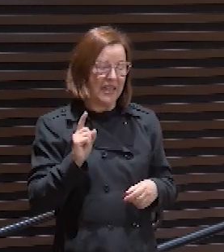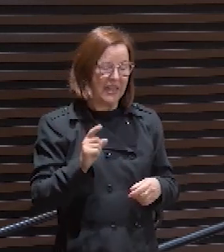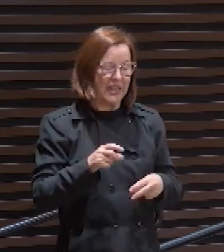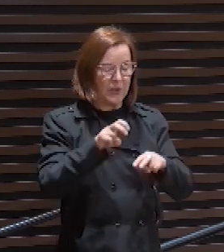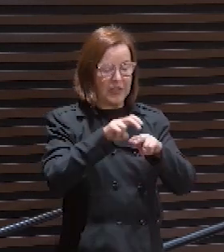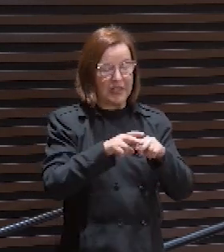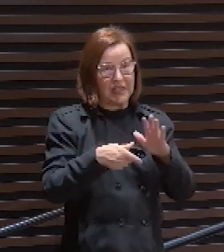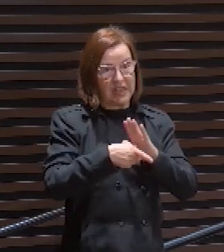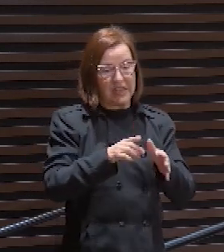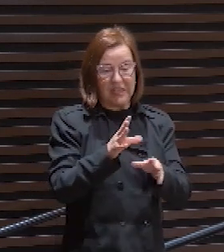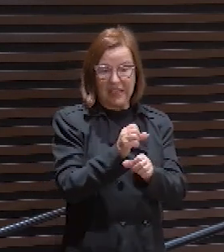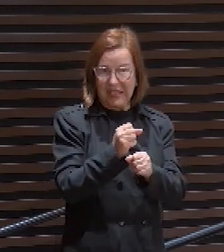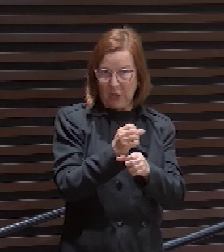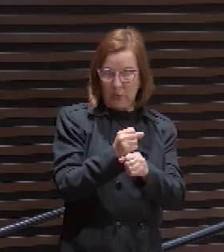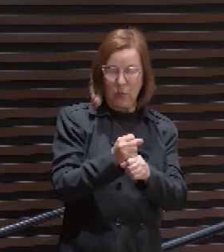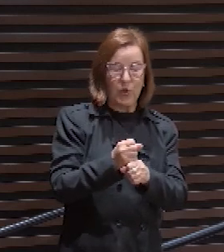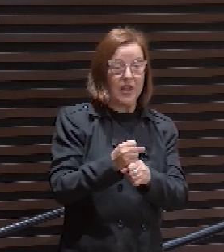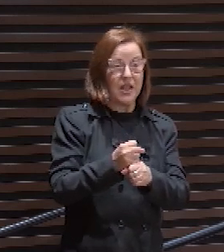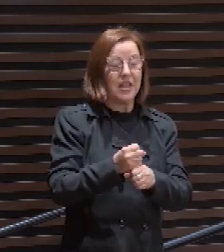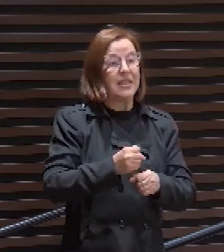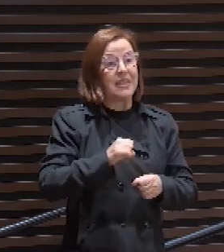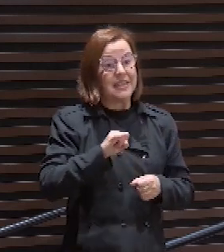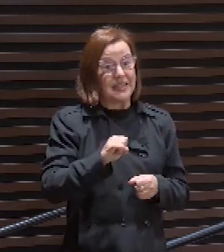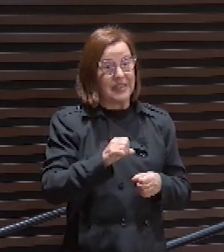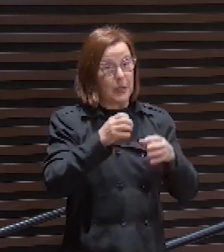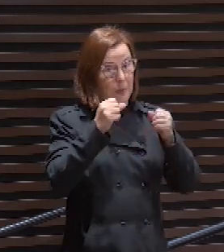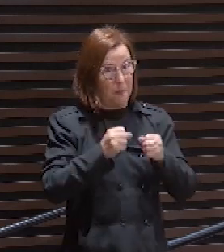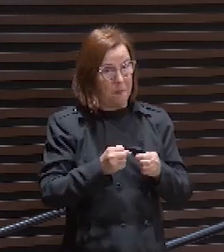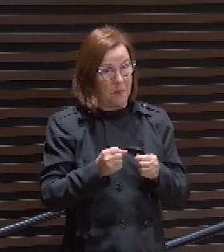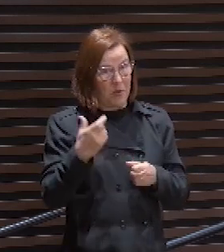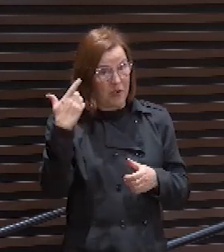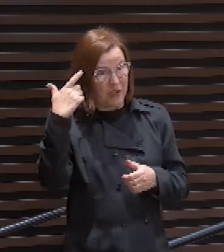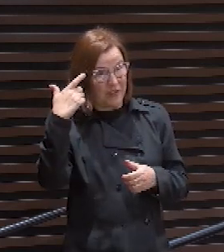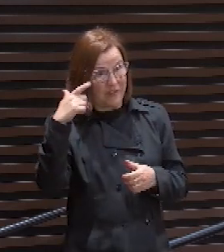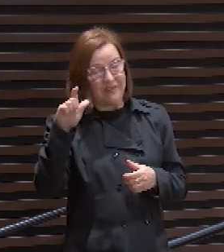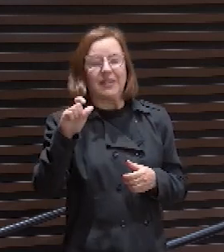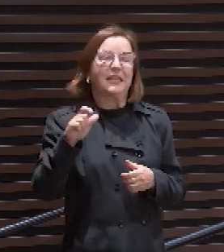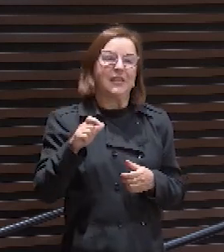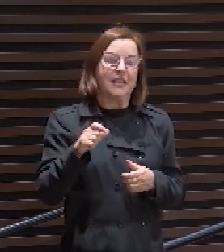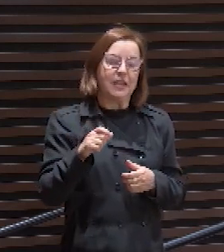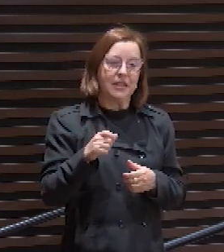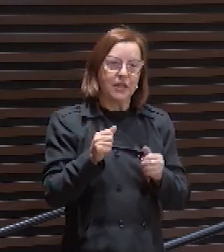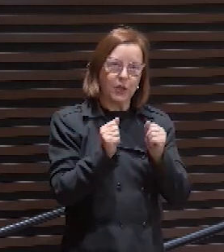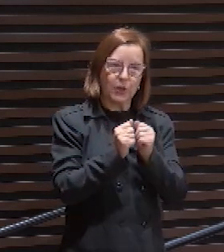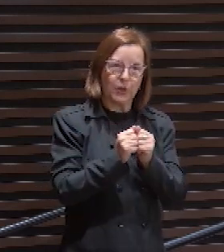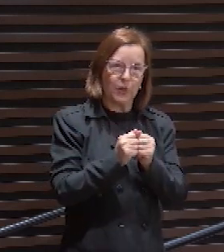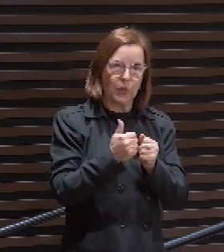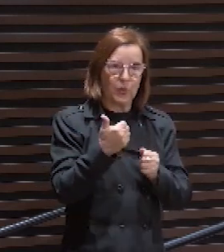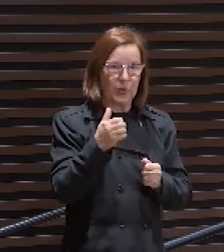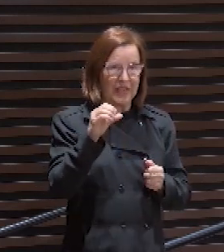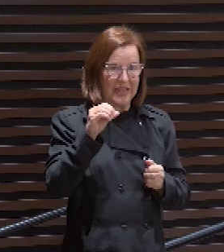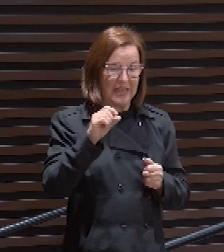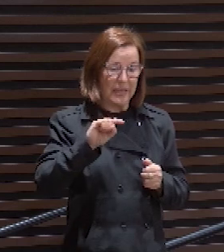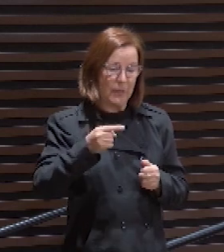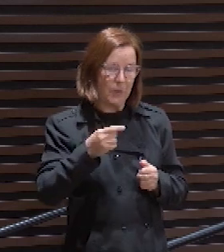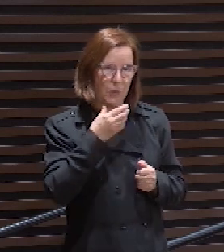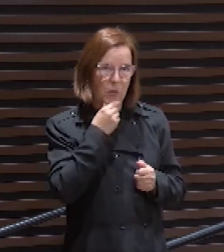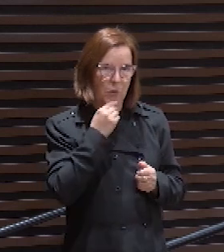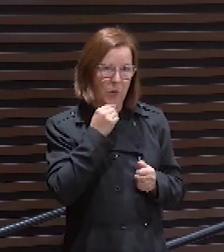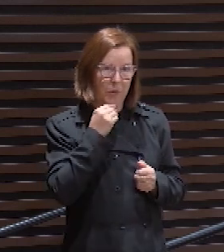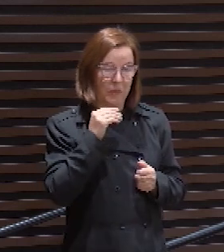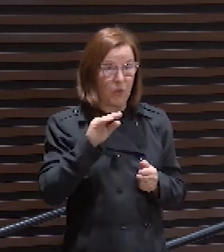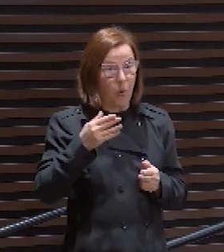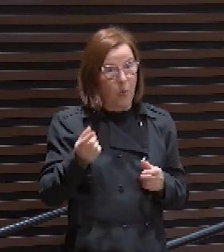com 20.000? Caso contrário, estando o outro ainda longe, envia-lhe uma embaixada,